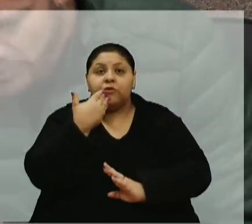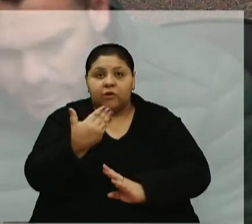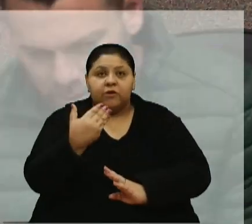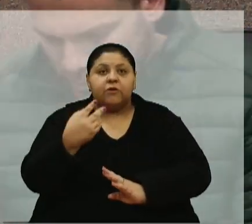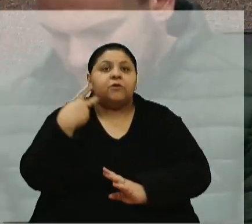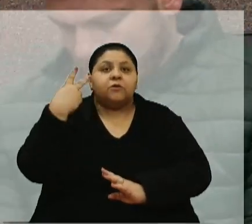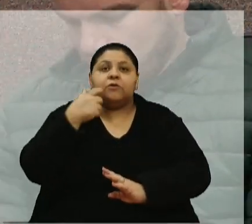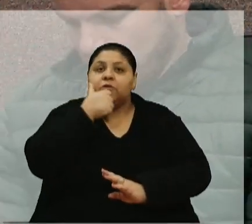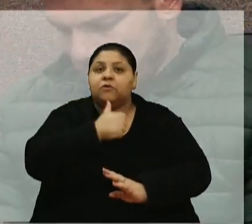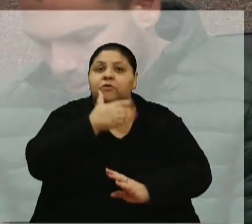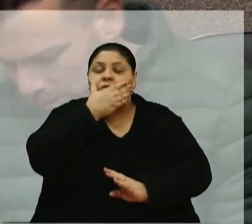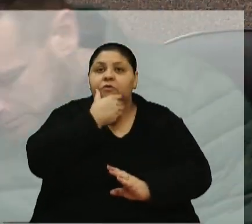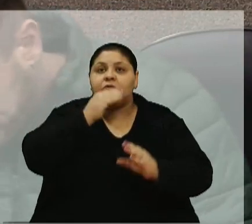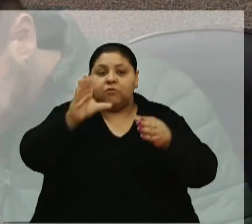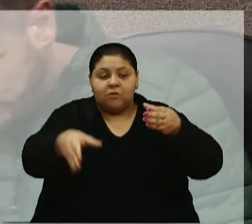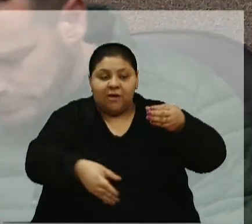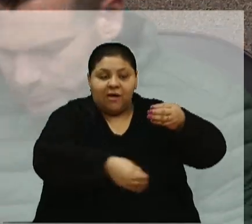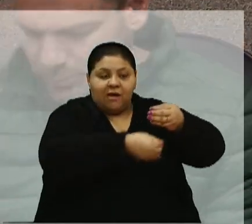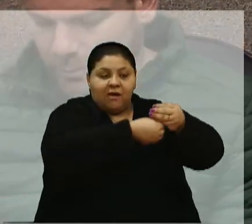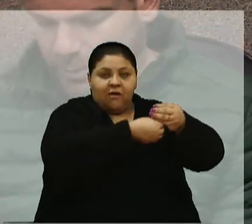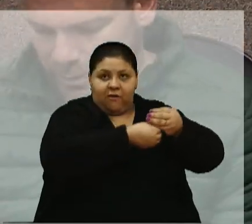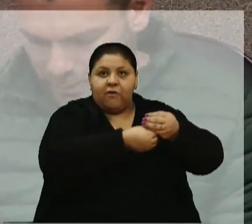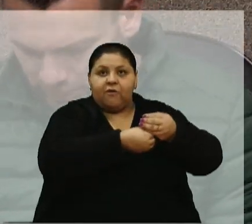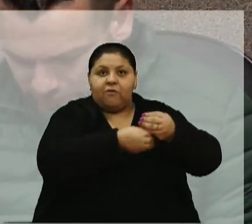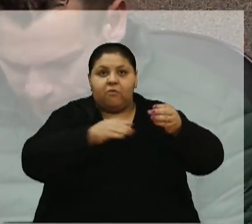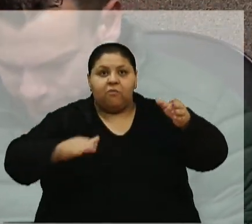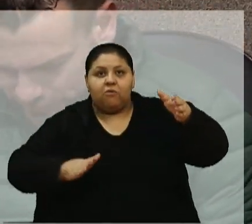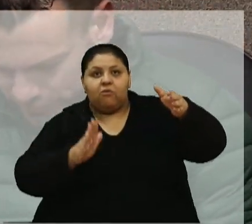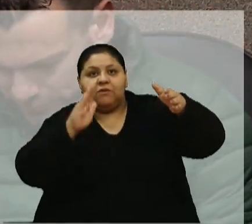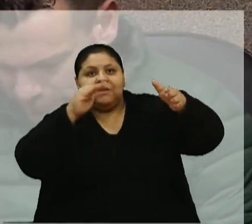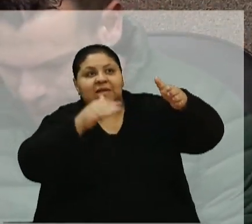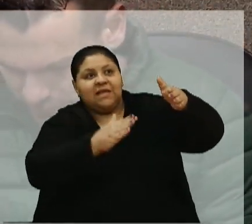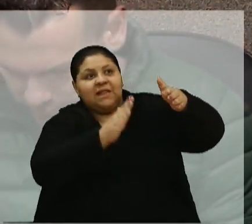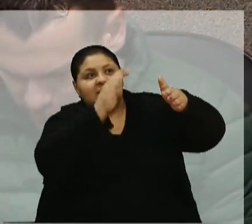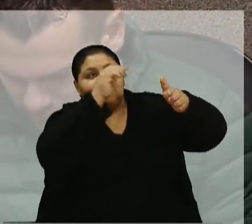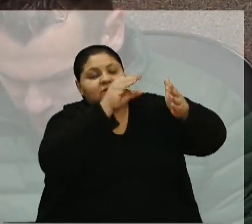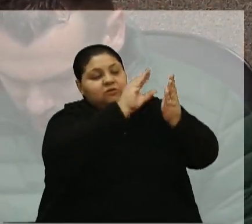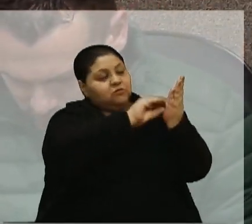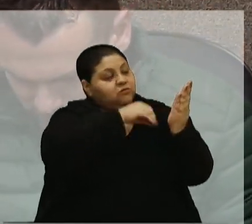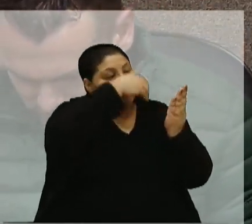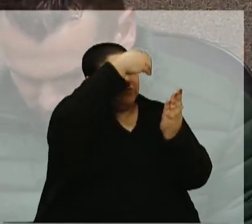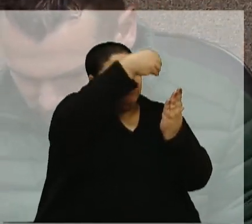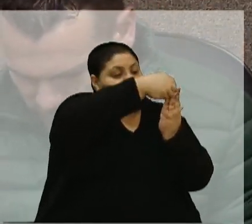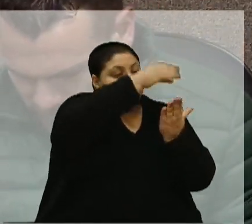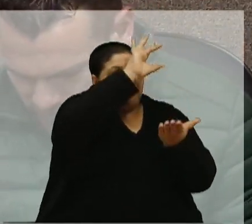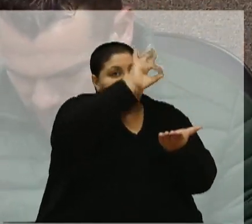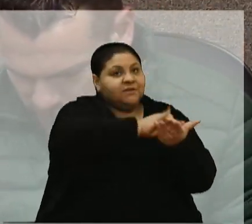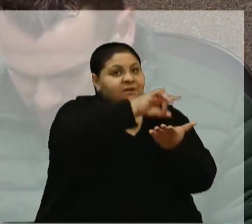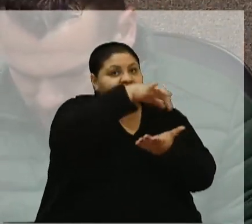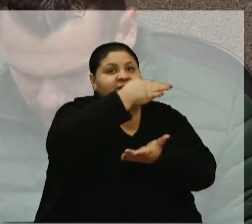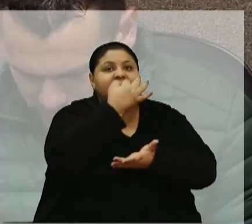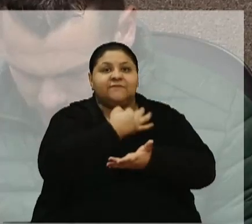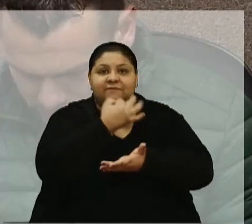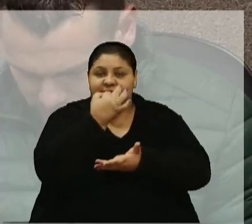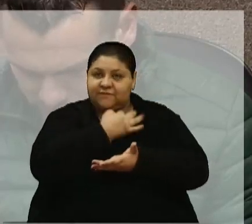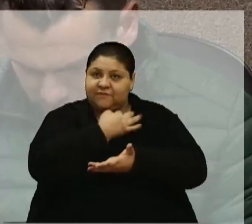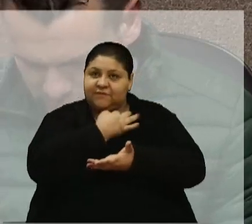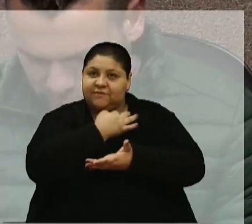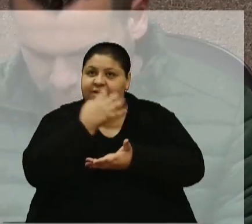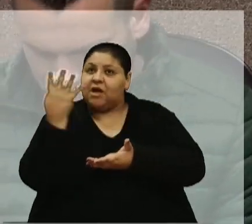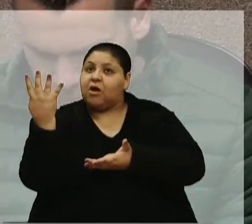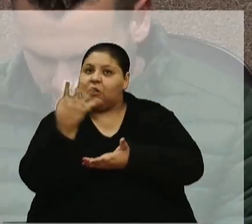nobres pares a inclusão do circuito Trilhas e Montanhas no calendário de eventos oficiais do Caxias. A